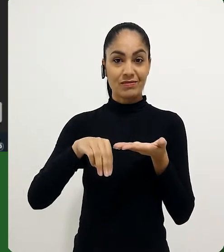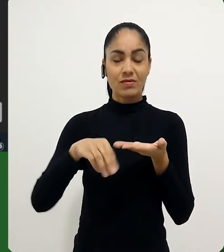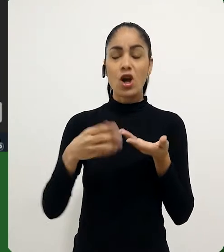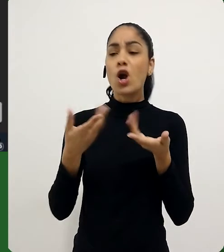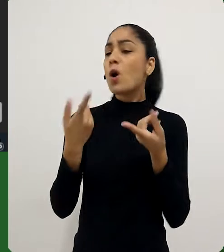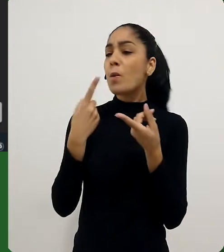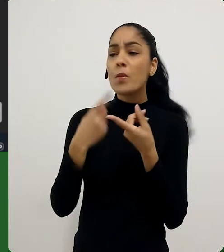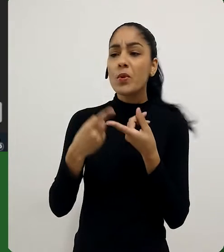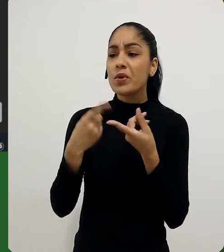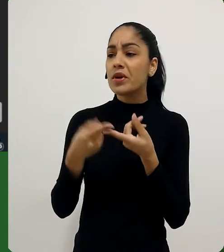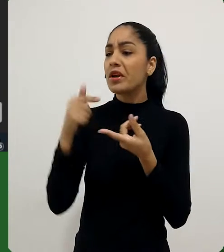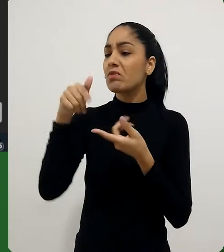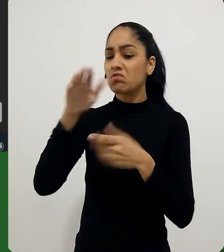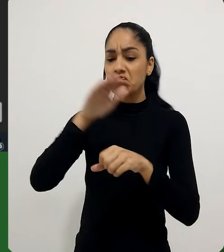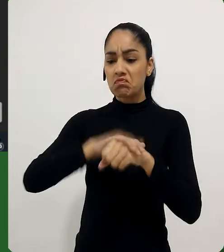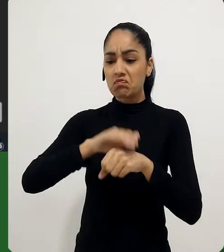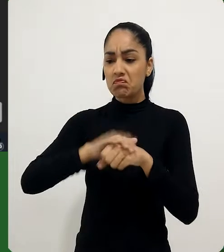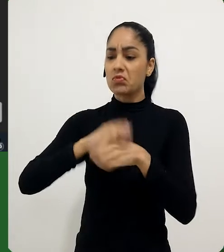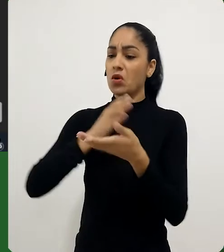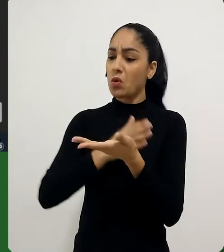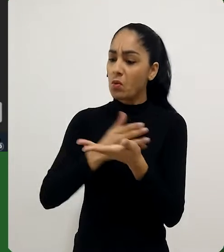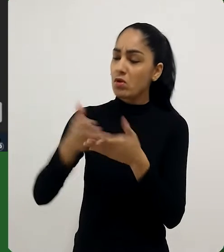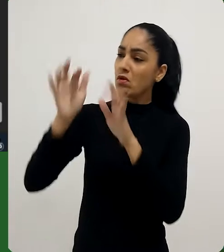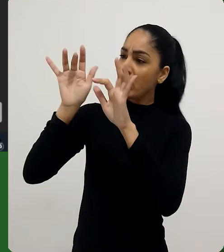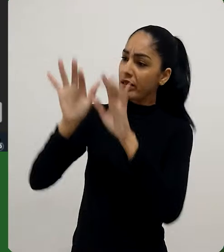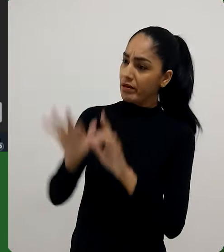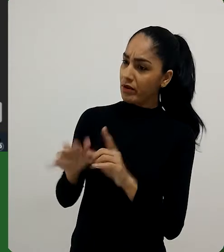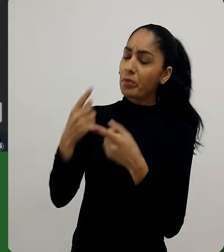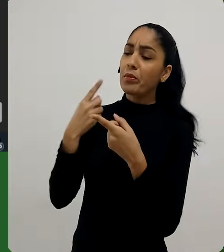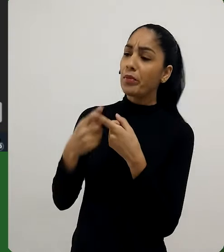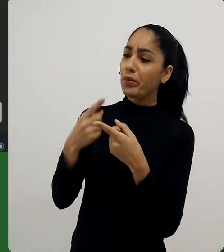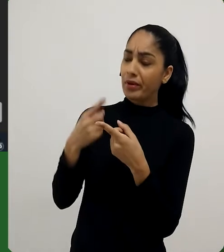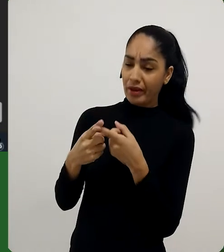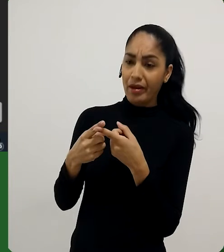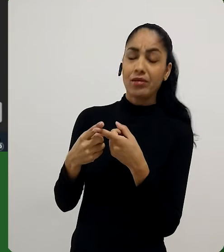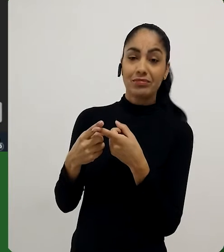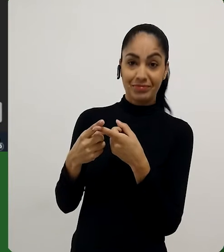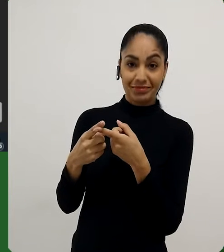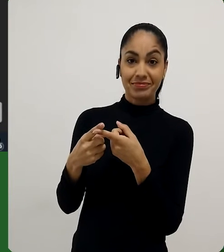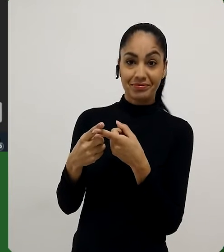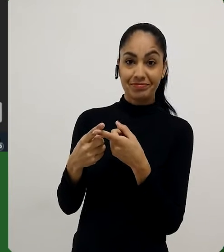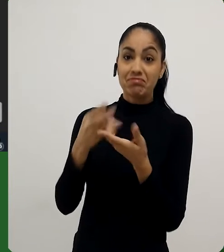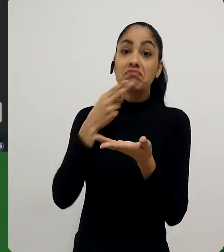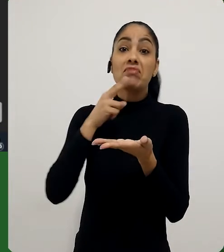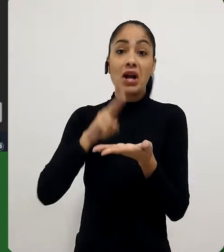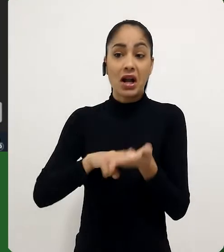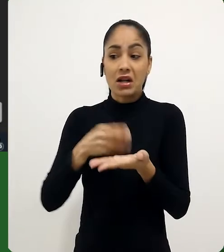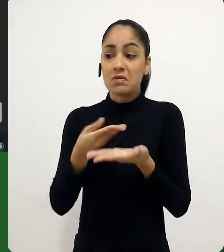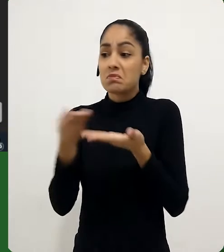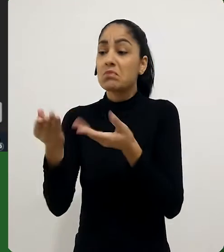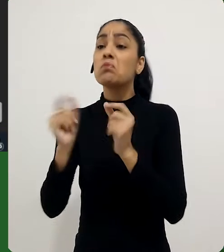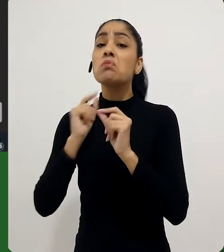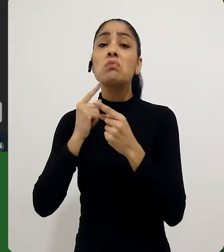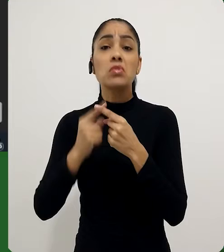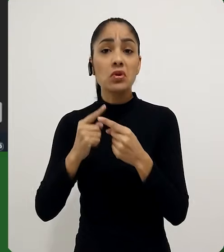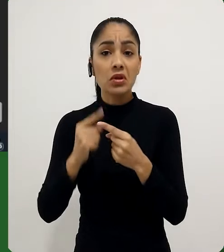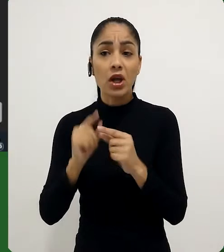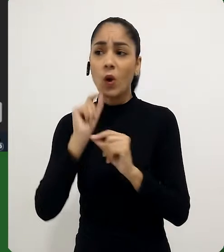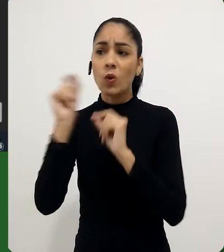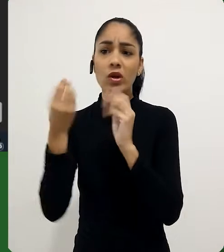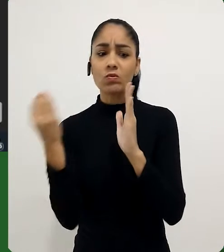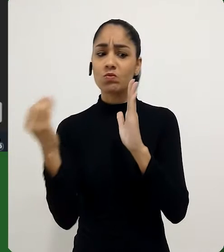da mensagem, o que te leva a entrar em interação com outra pessoa através